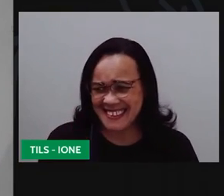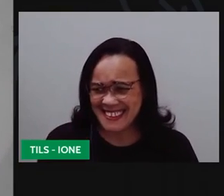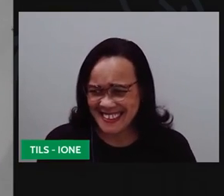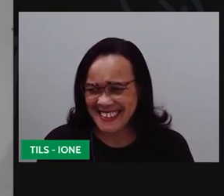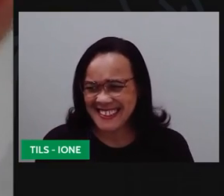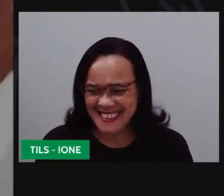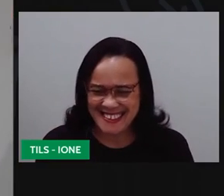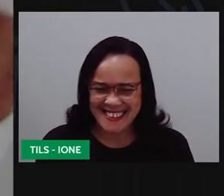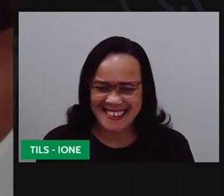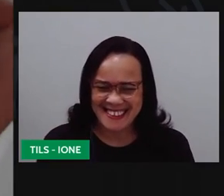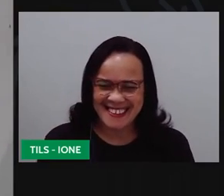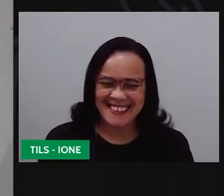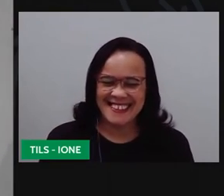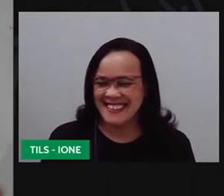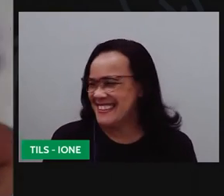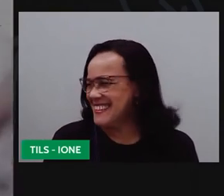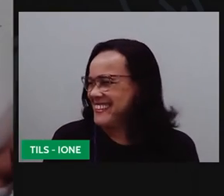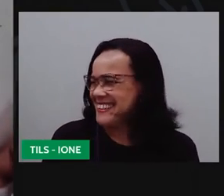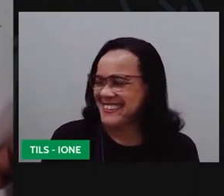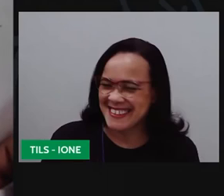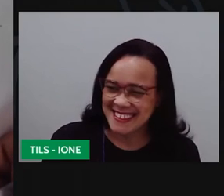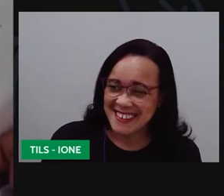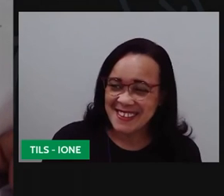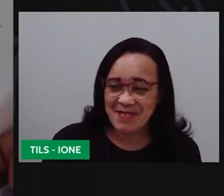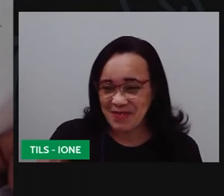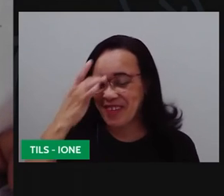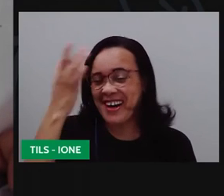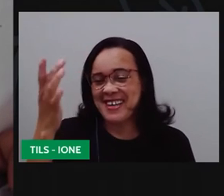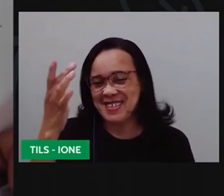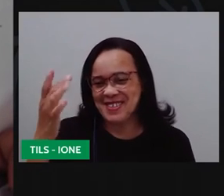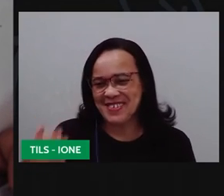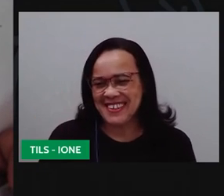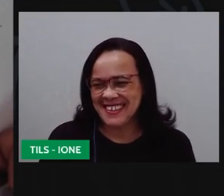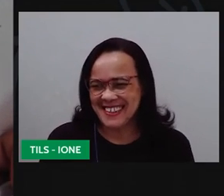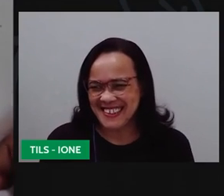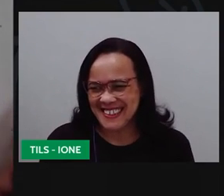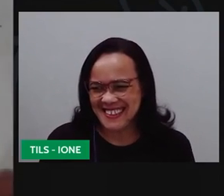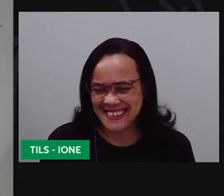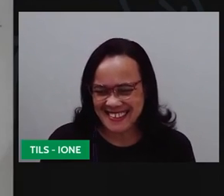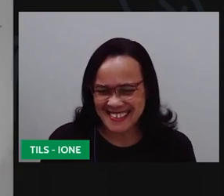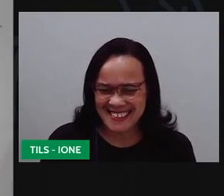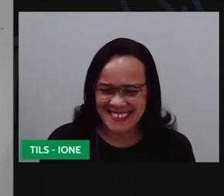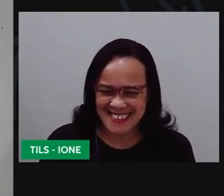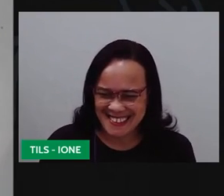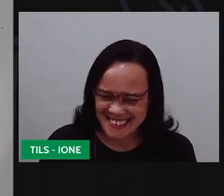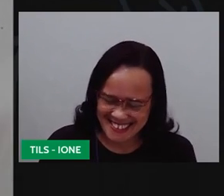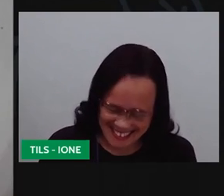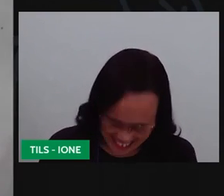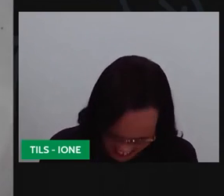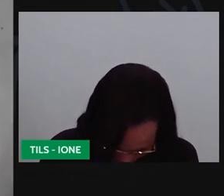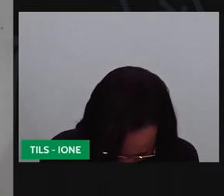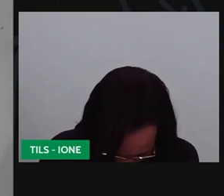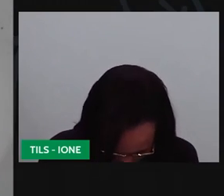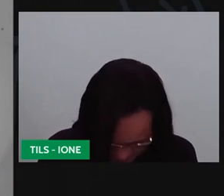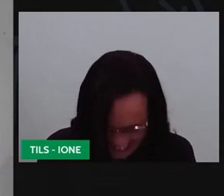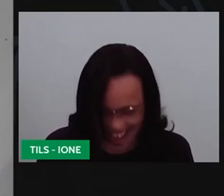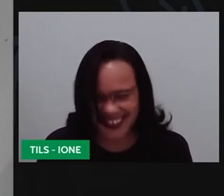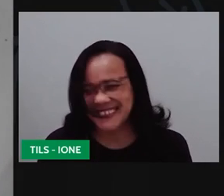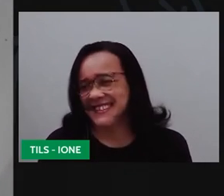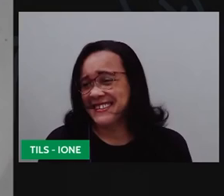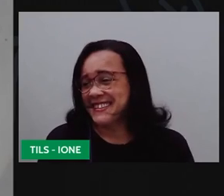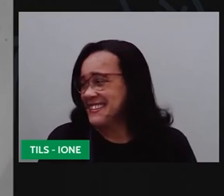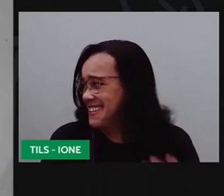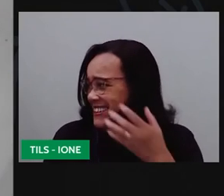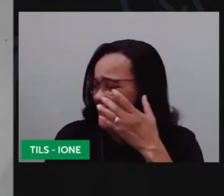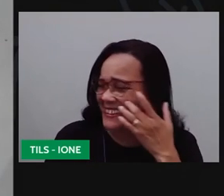difícil eu faço difícil nisso acho eu faço aí tá vendo ruim deixa eu faço chegou aqui